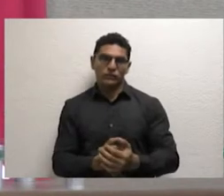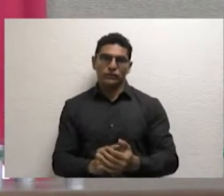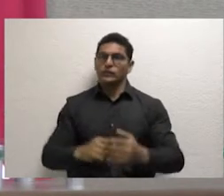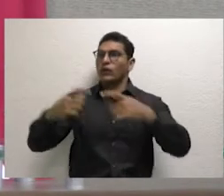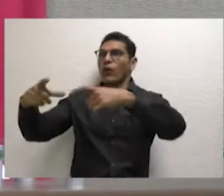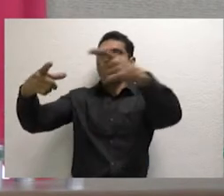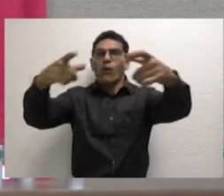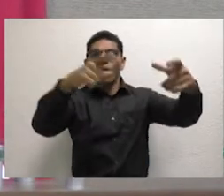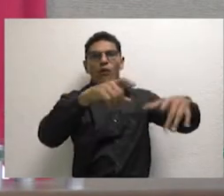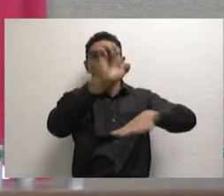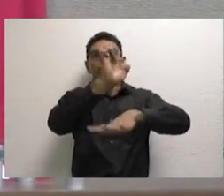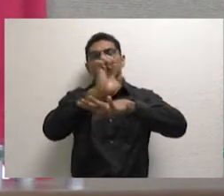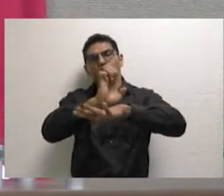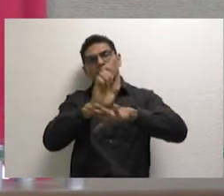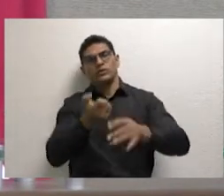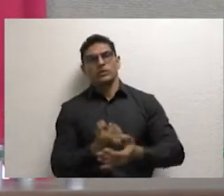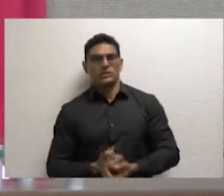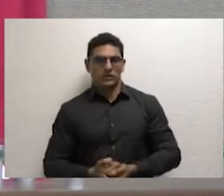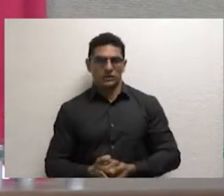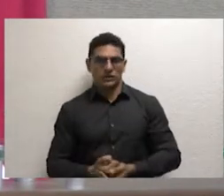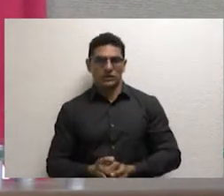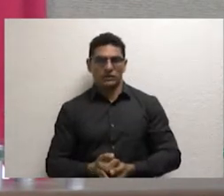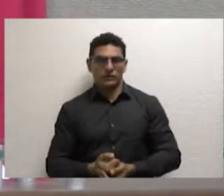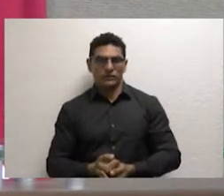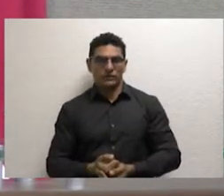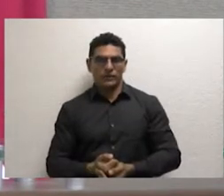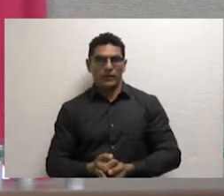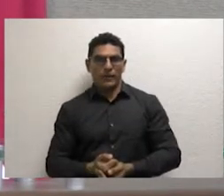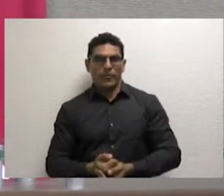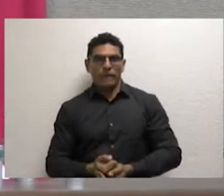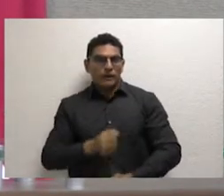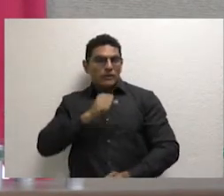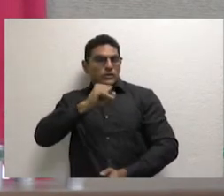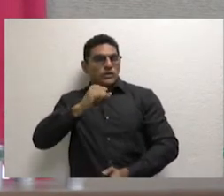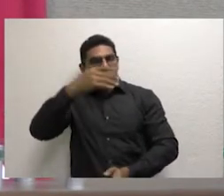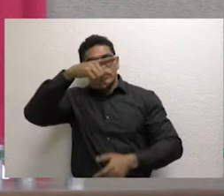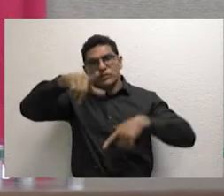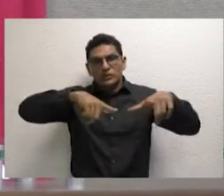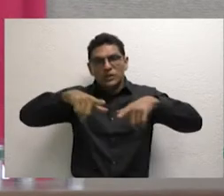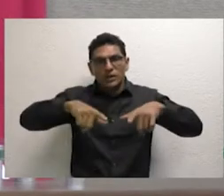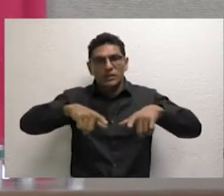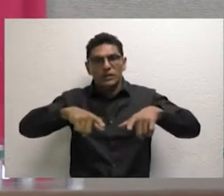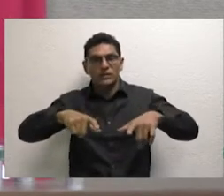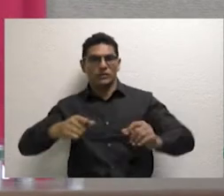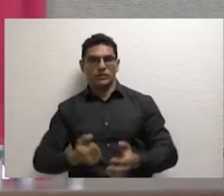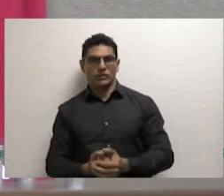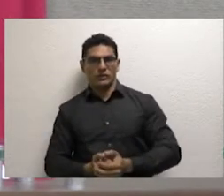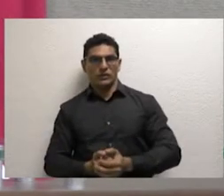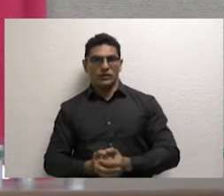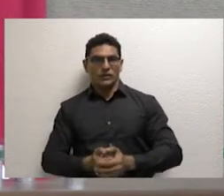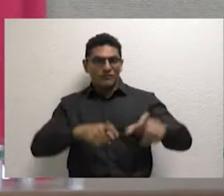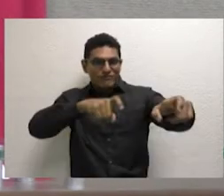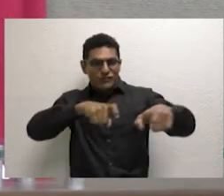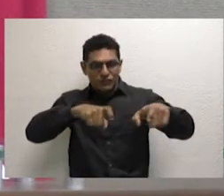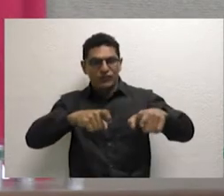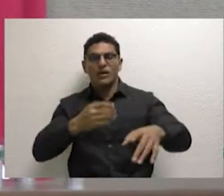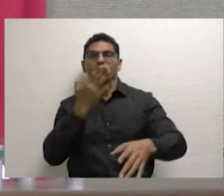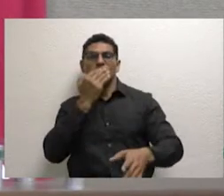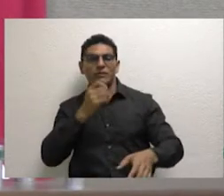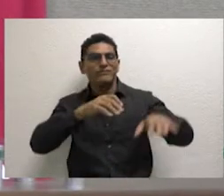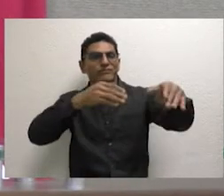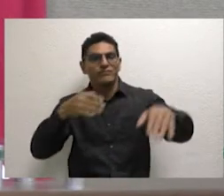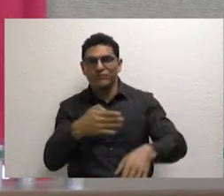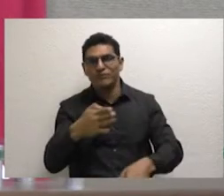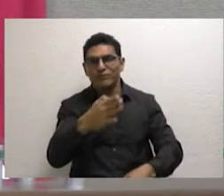se o nosso produtor não tem nem o consumo do nosso Estado, imagina dos outros Estados. Então, a gente precisa olhar com carinho para essa